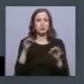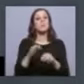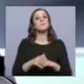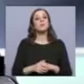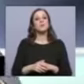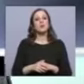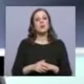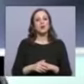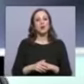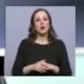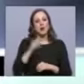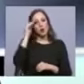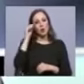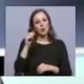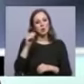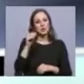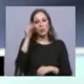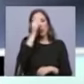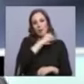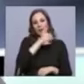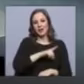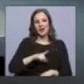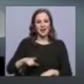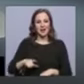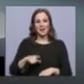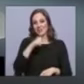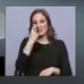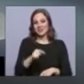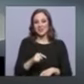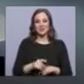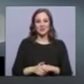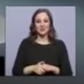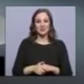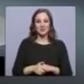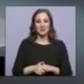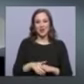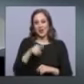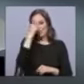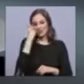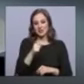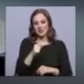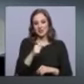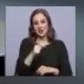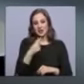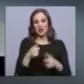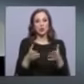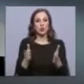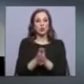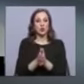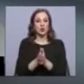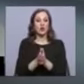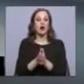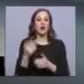vamos fomentar uma província angolana rica é difícil é difícil tudo tranqüilo que tudo